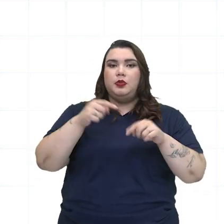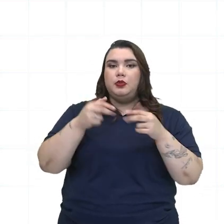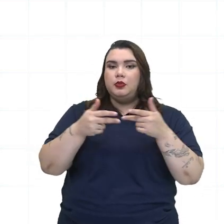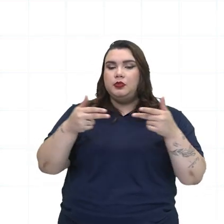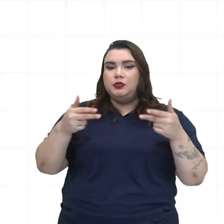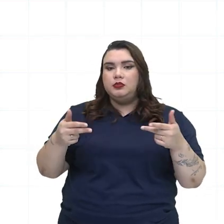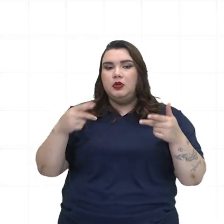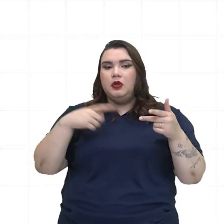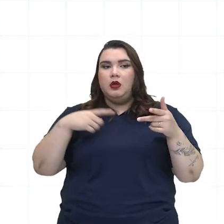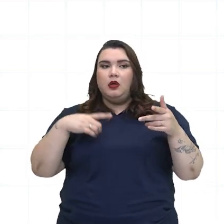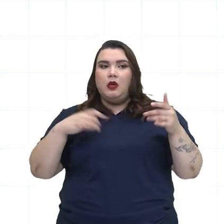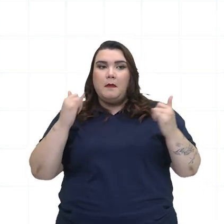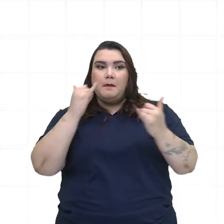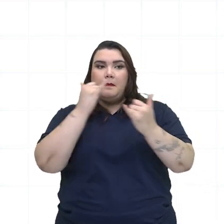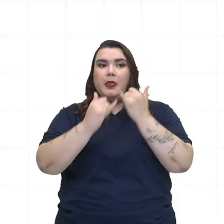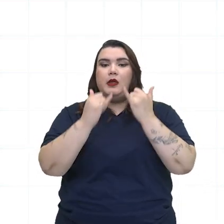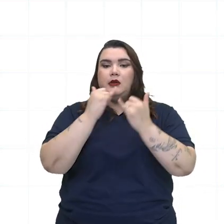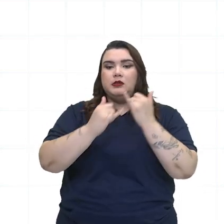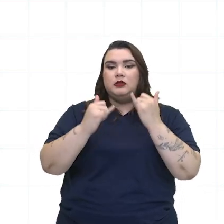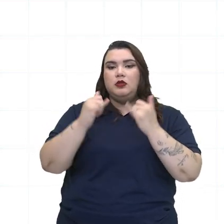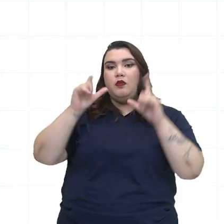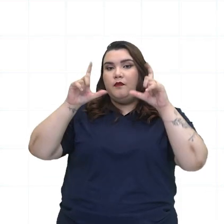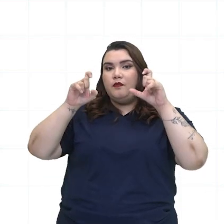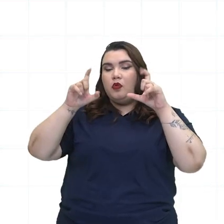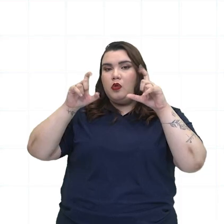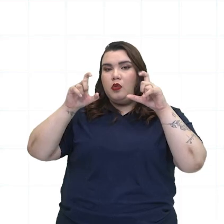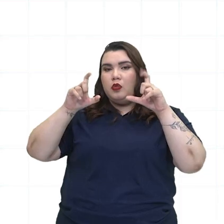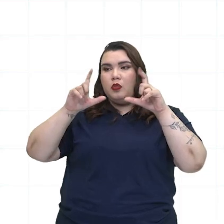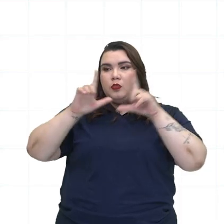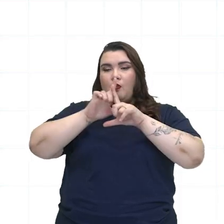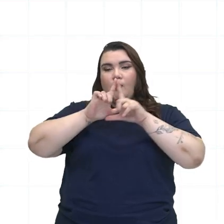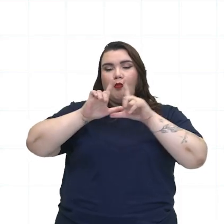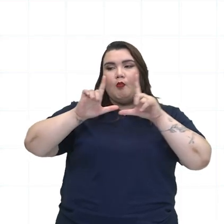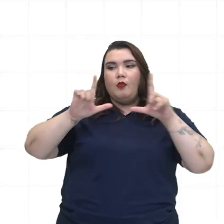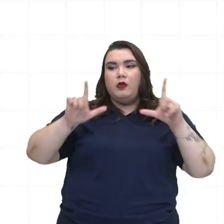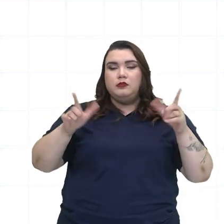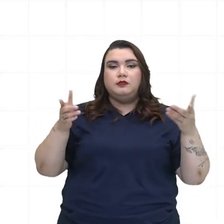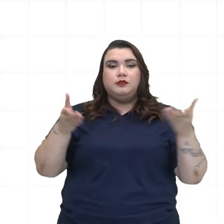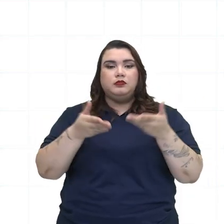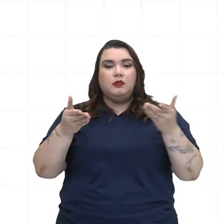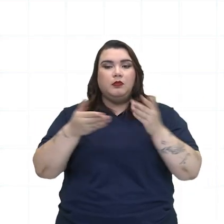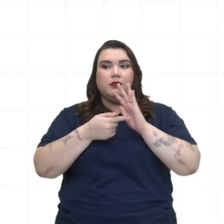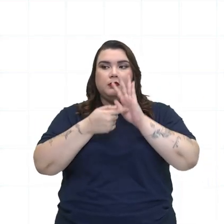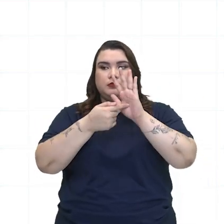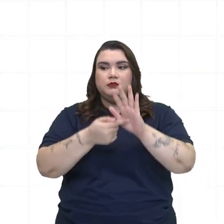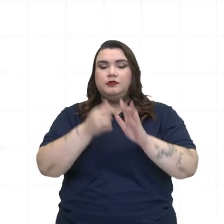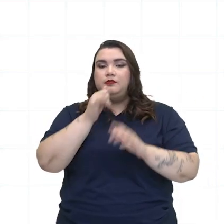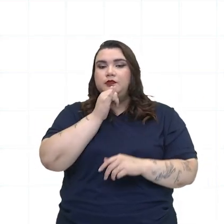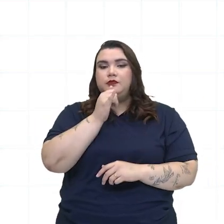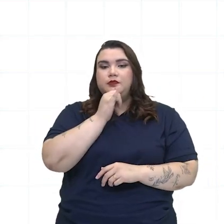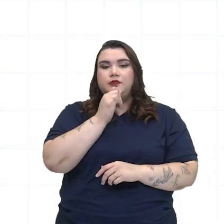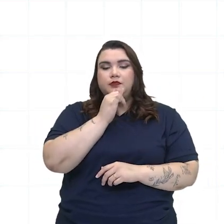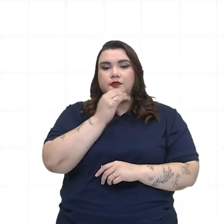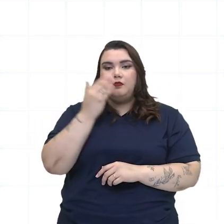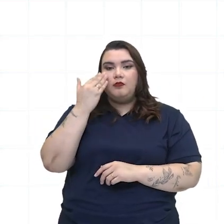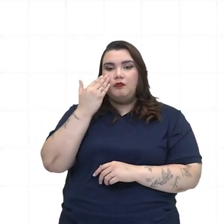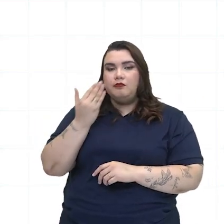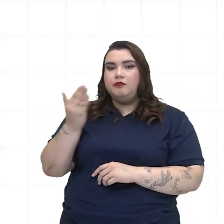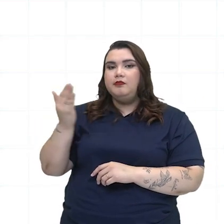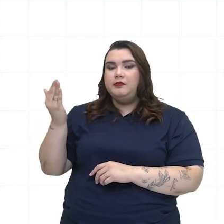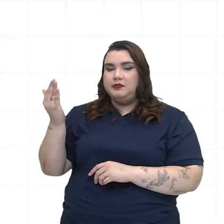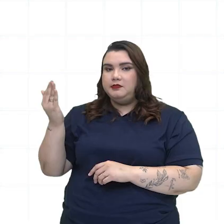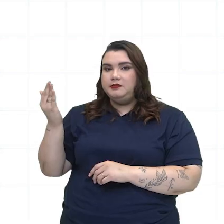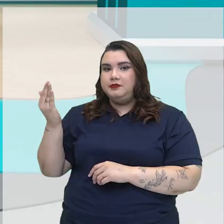que se assemelhem às fotografias de alta resolução. Vamos trazer aqui para a nossa sala um exemplo de uma obra de